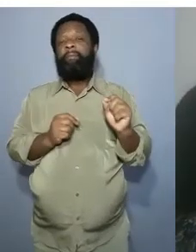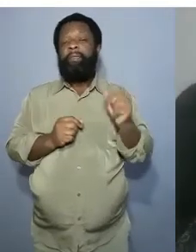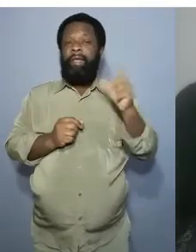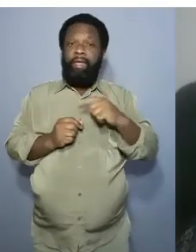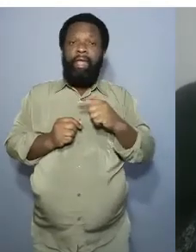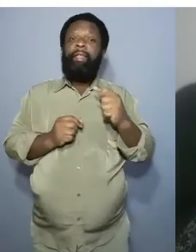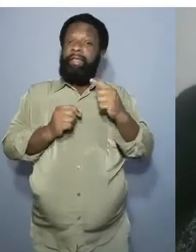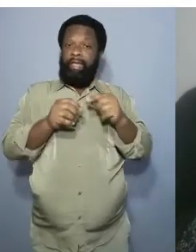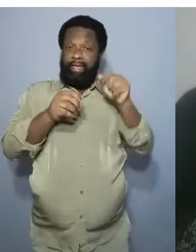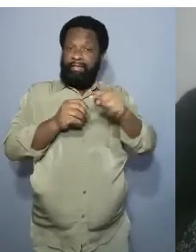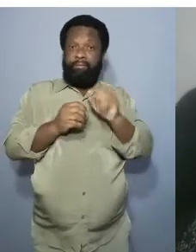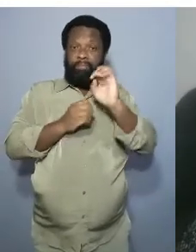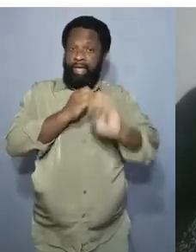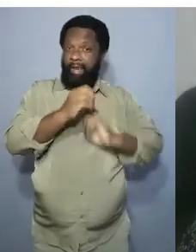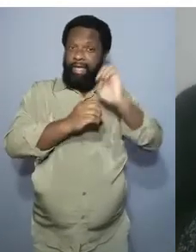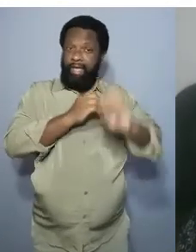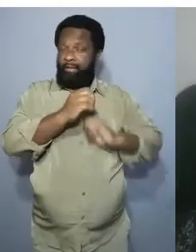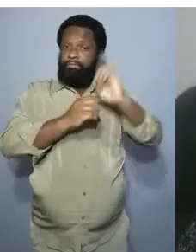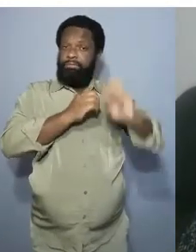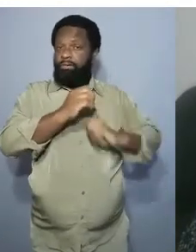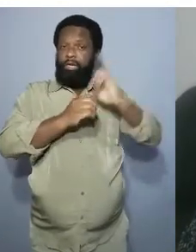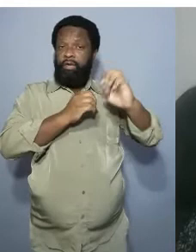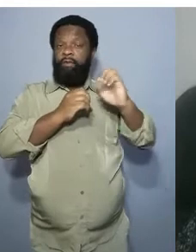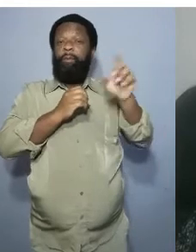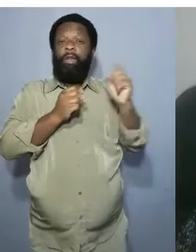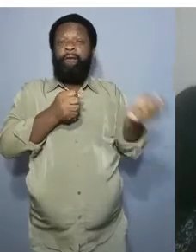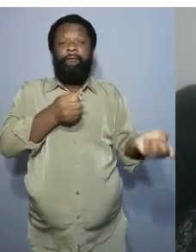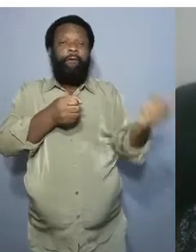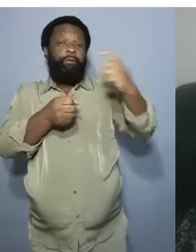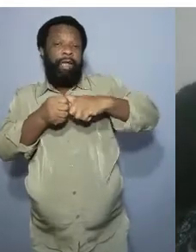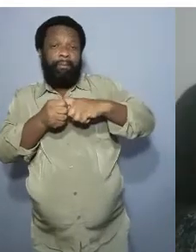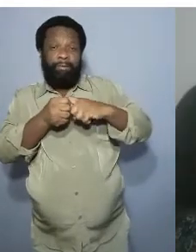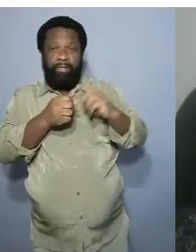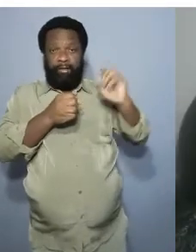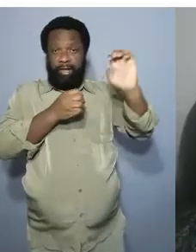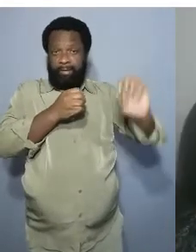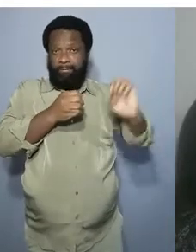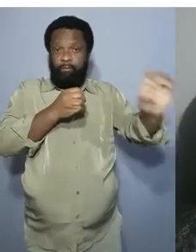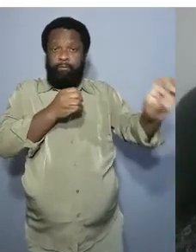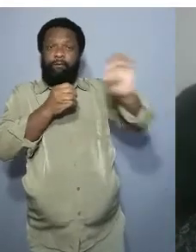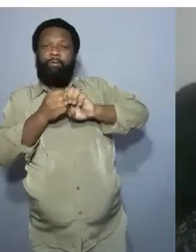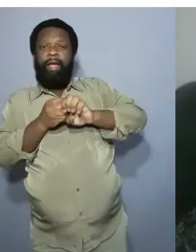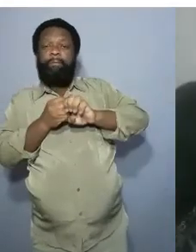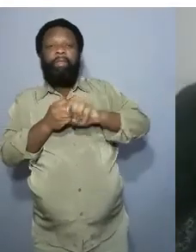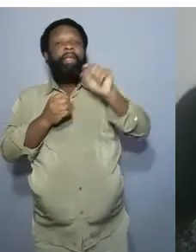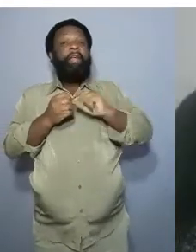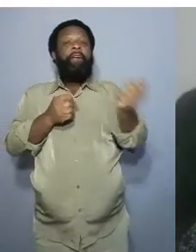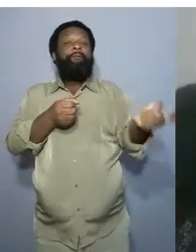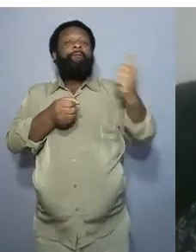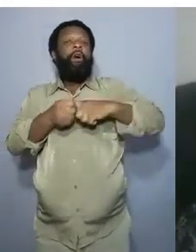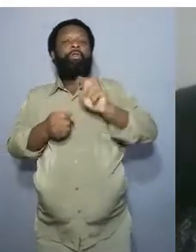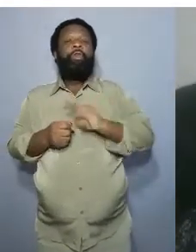por outro lado, é esse elétron que foi para esse nível mais energético voltar para o nível original. E nisso,